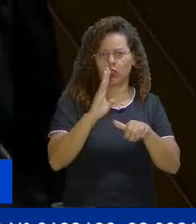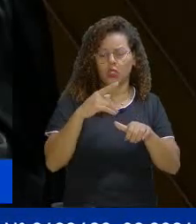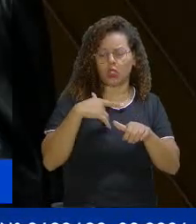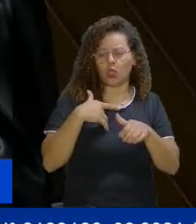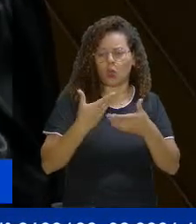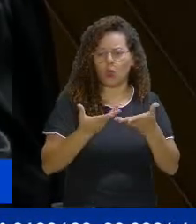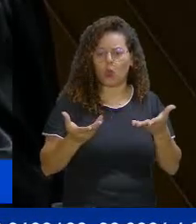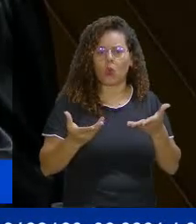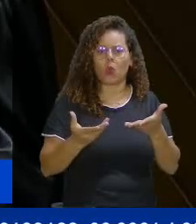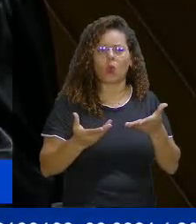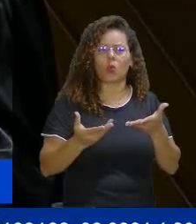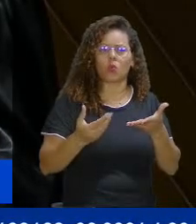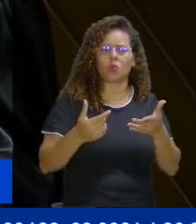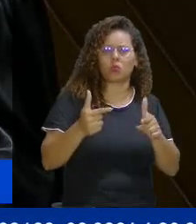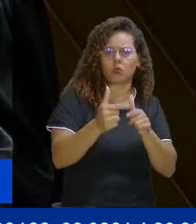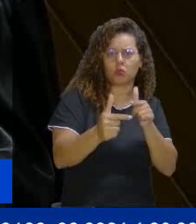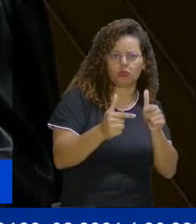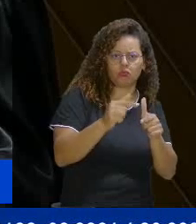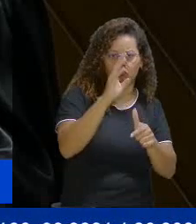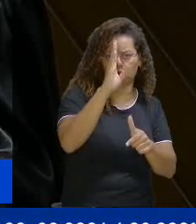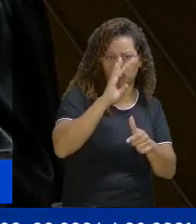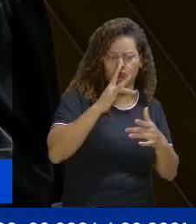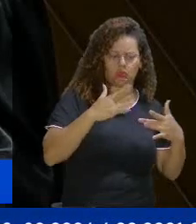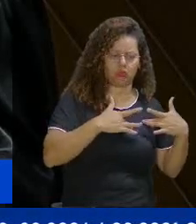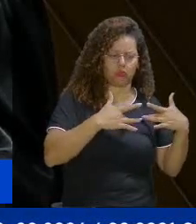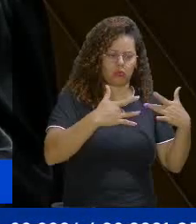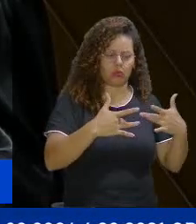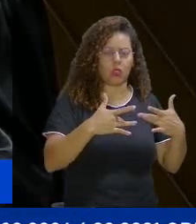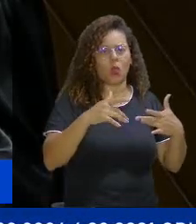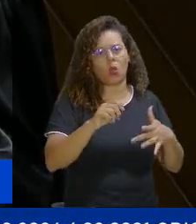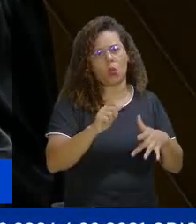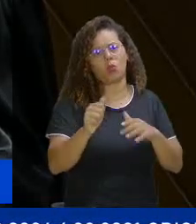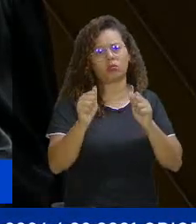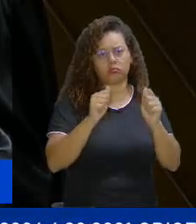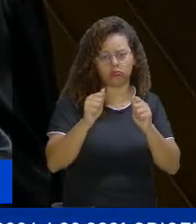eleitoral, serviços voluntários especializados, como assessoria